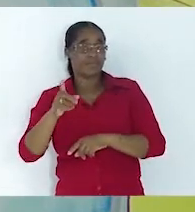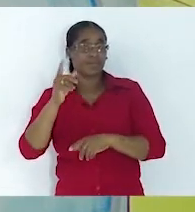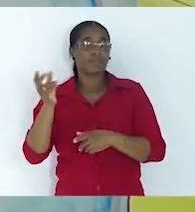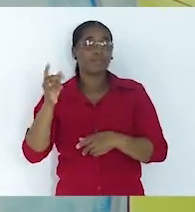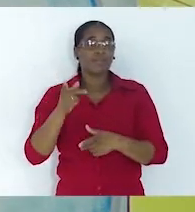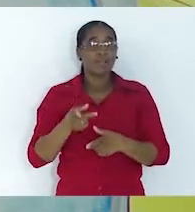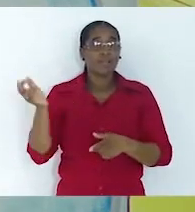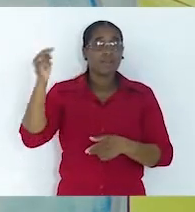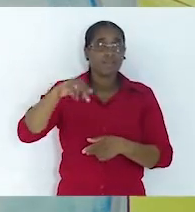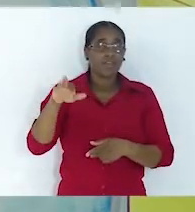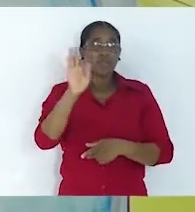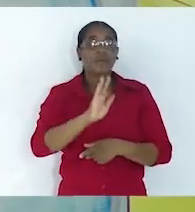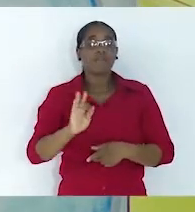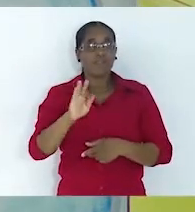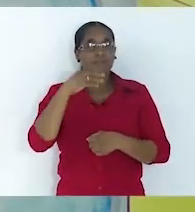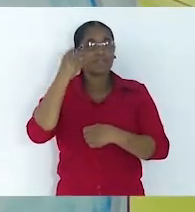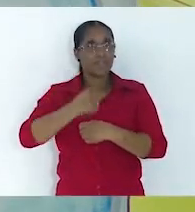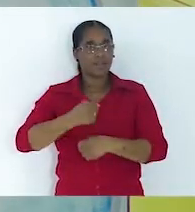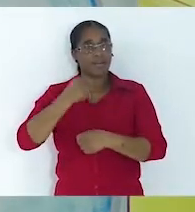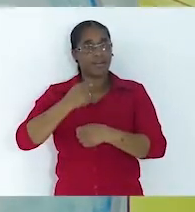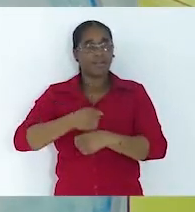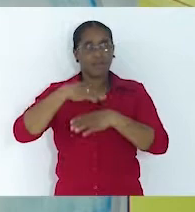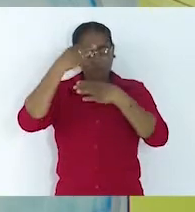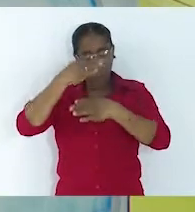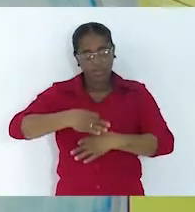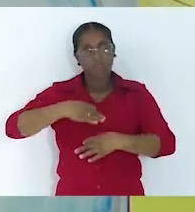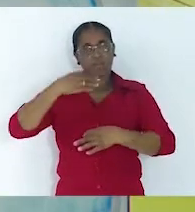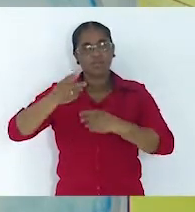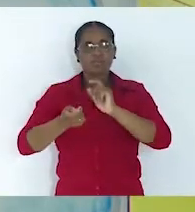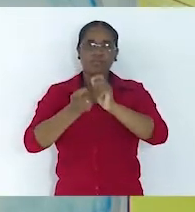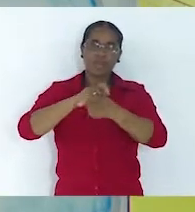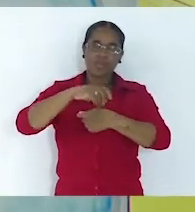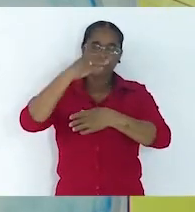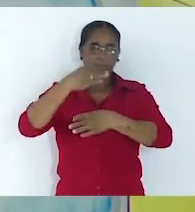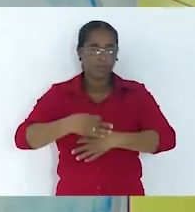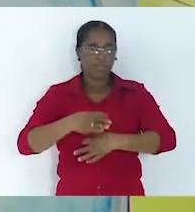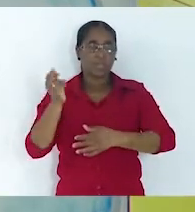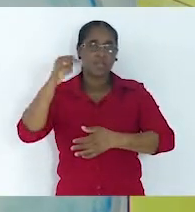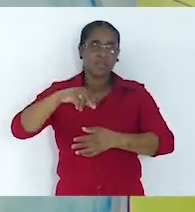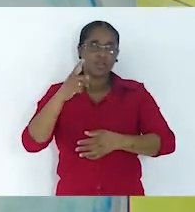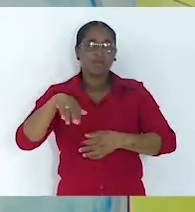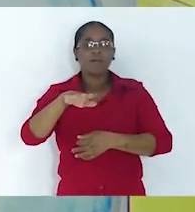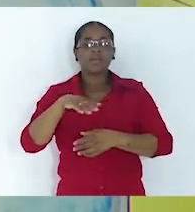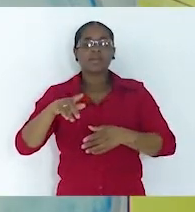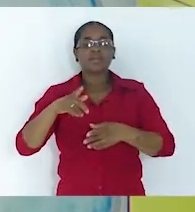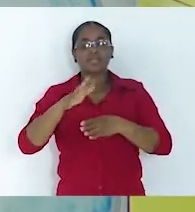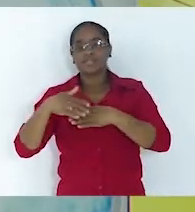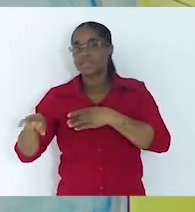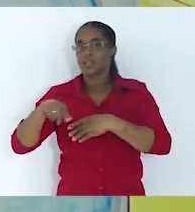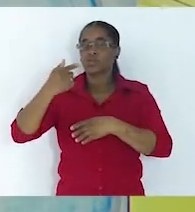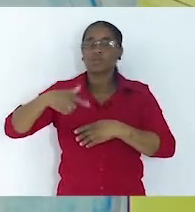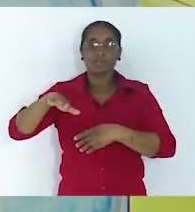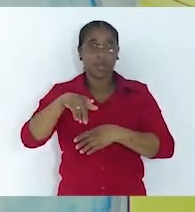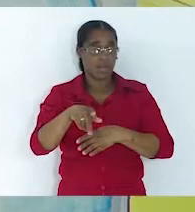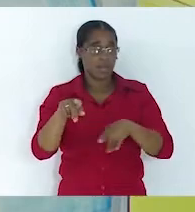e foi trabalhando o comportamento, modificando o comportamento, entrou de uma maneira e saiu de outra, aí já não é